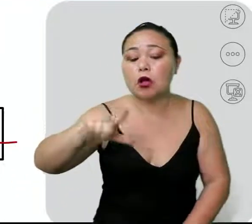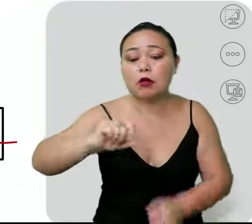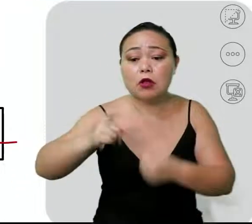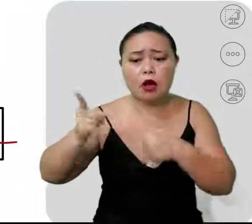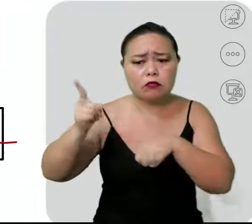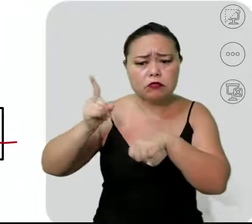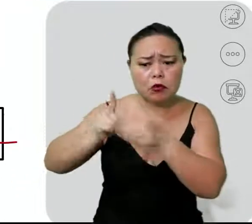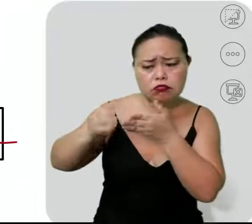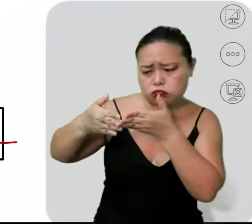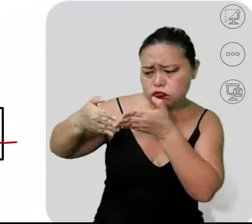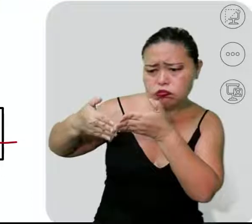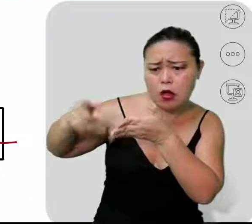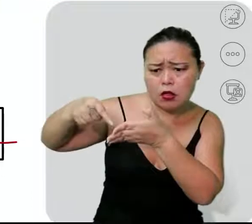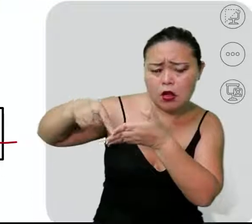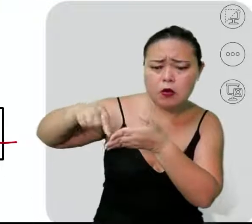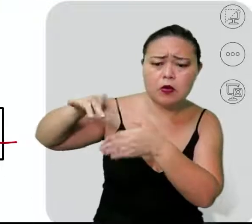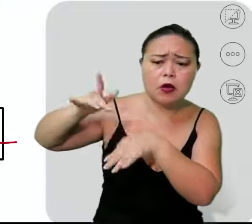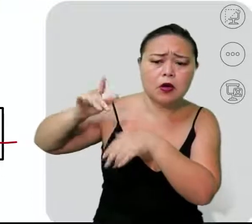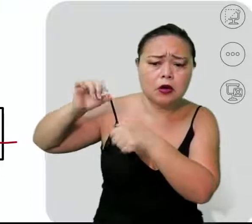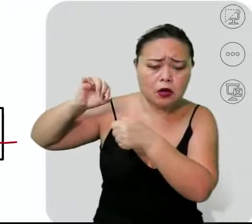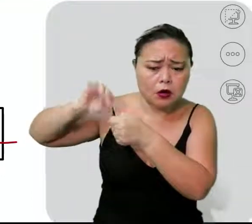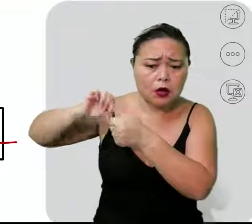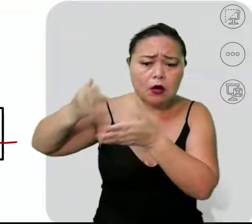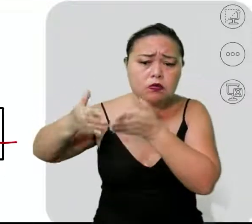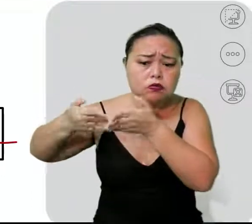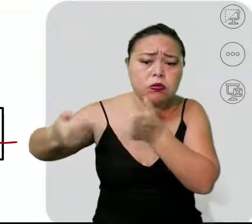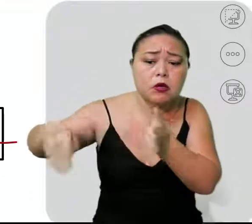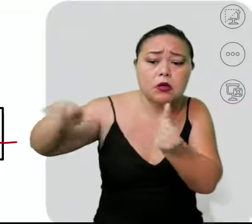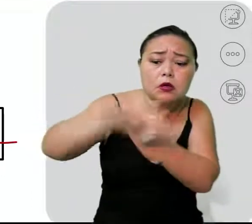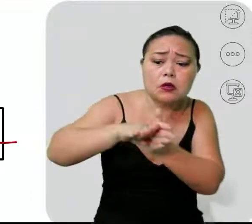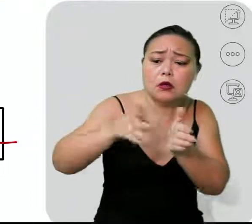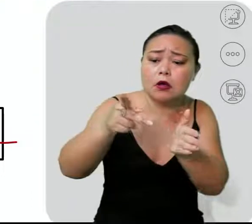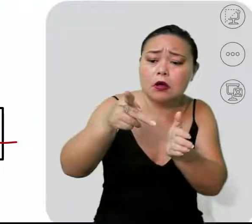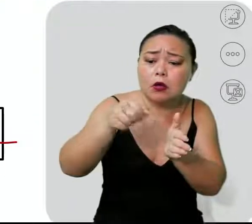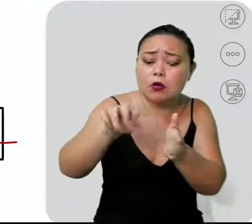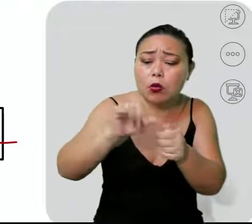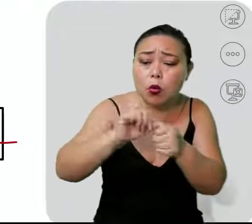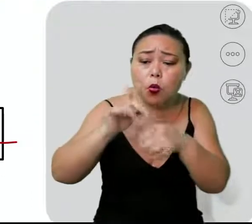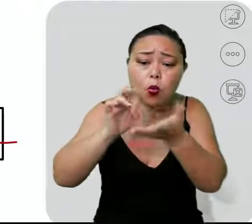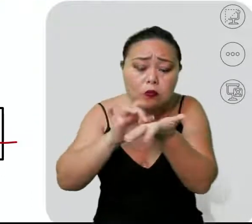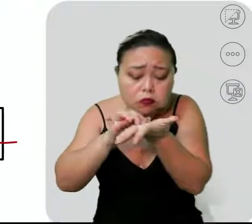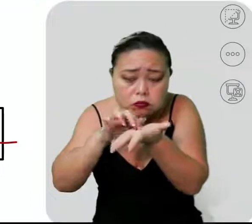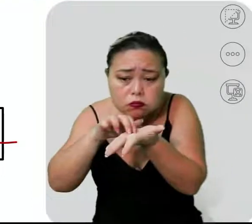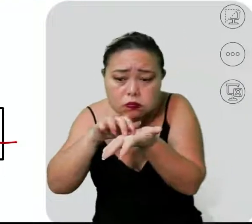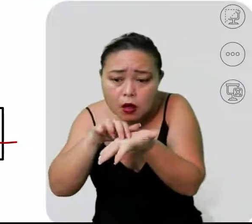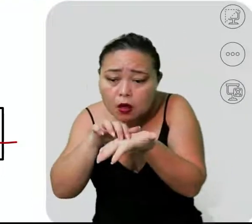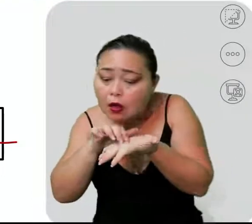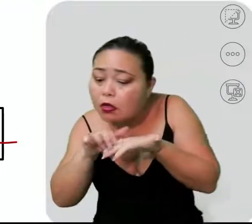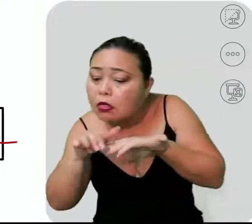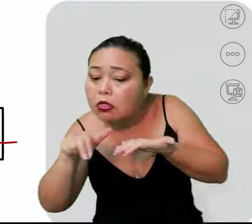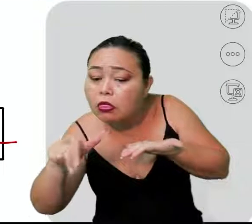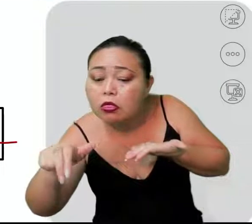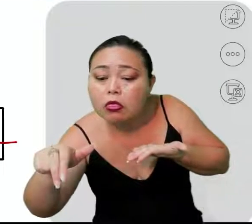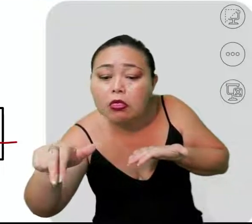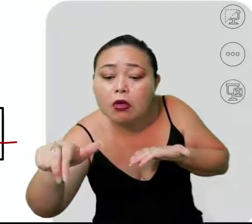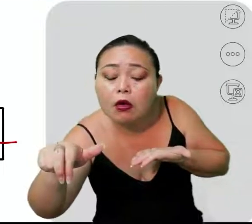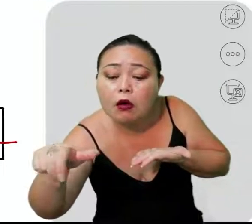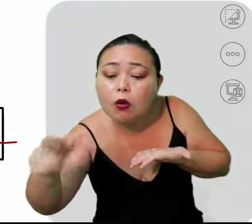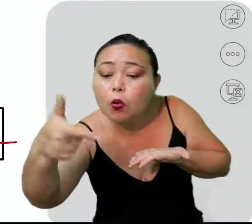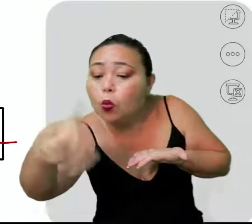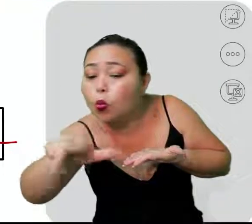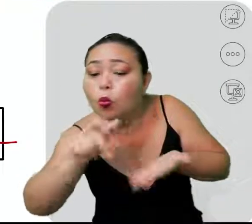contaminado então em cada Porto que chegava a marcação o rato contaminado ele saía